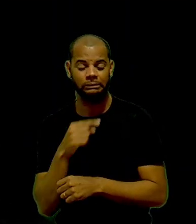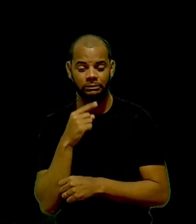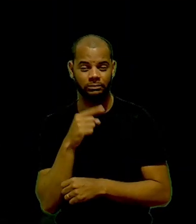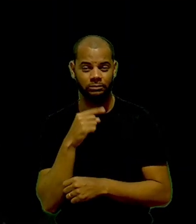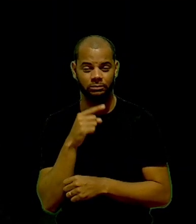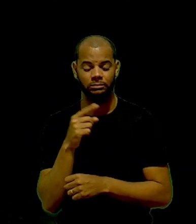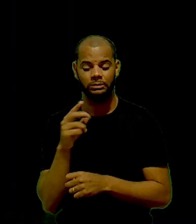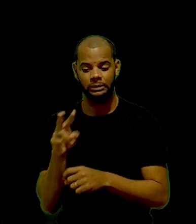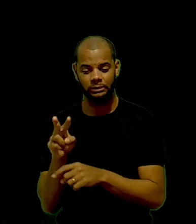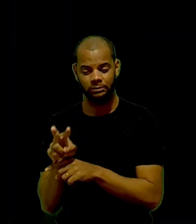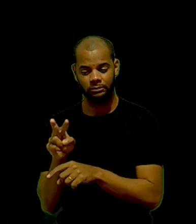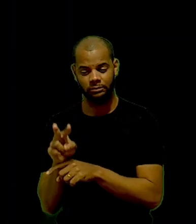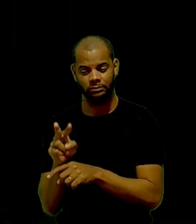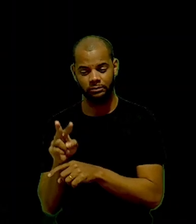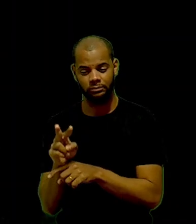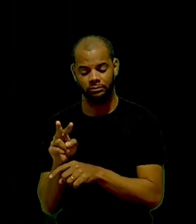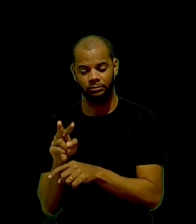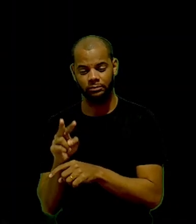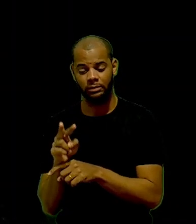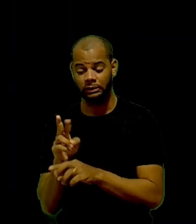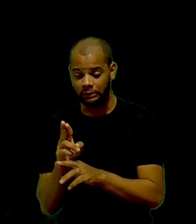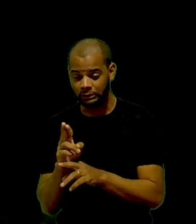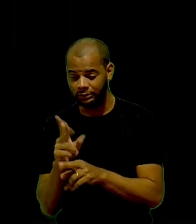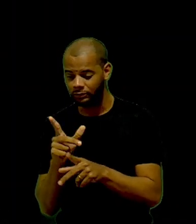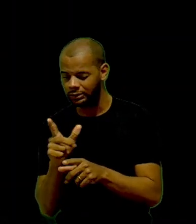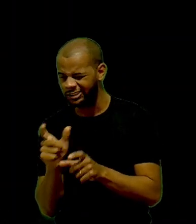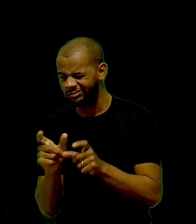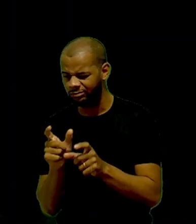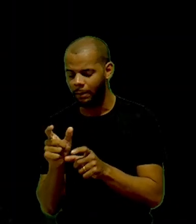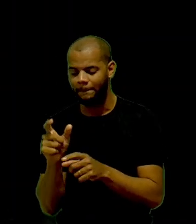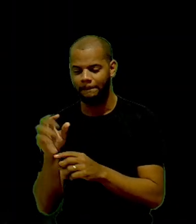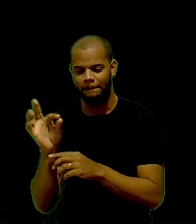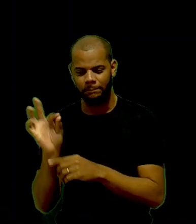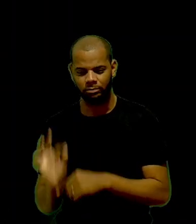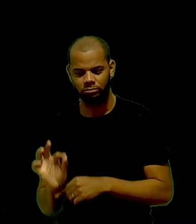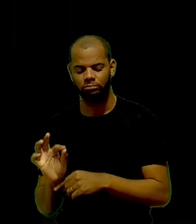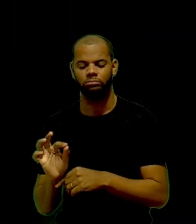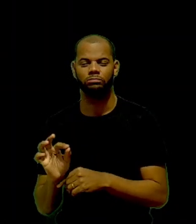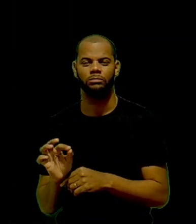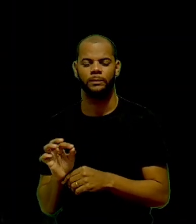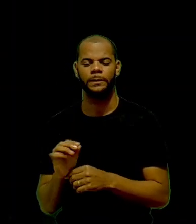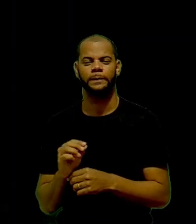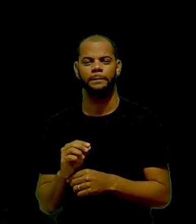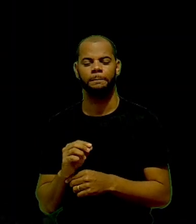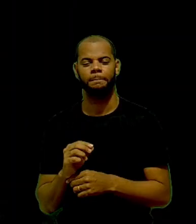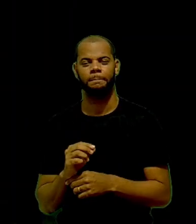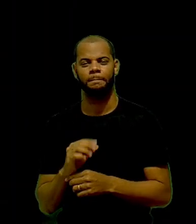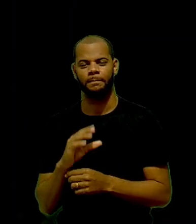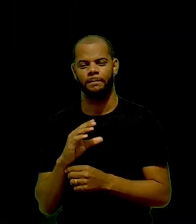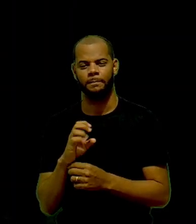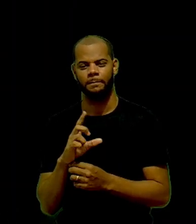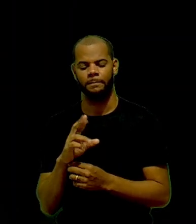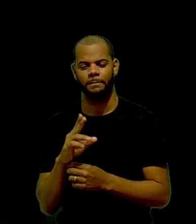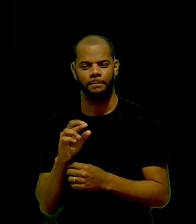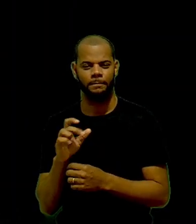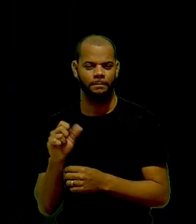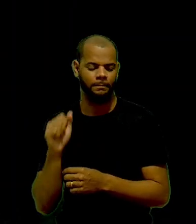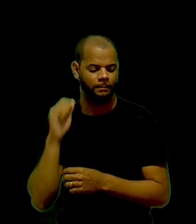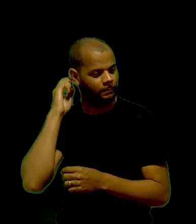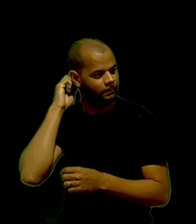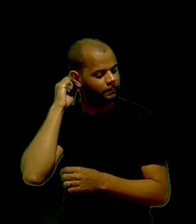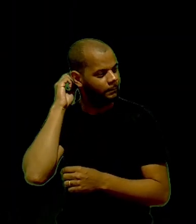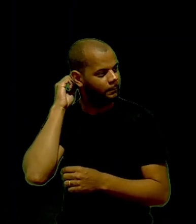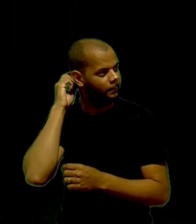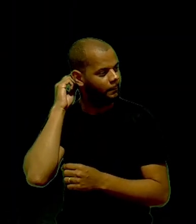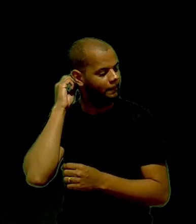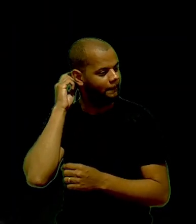estar monitorado. Qualquer condição anormal desliga o conjunto de células. Então, monitoramento das